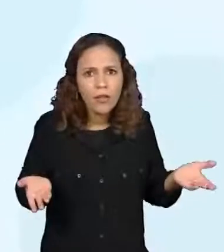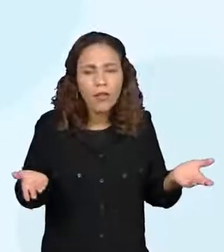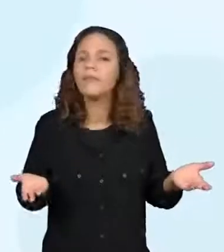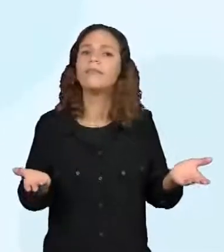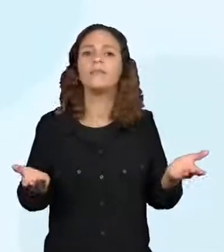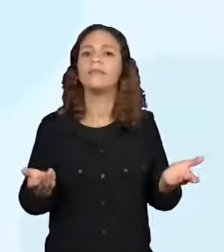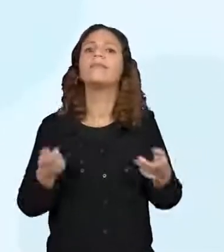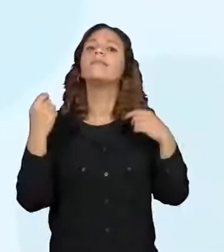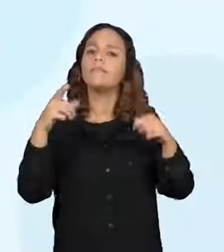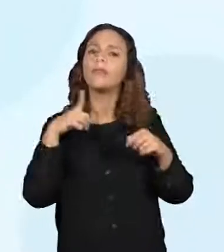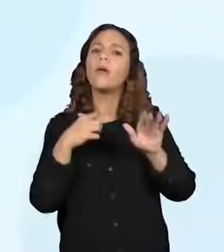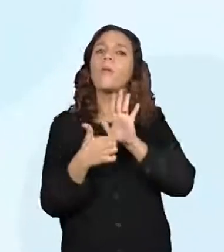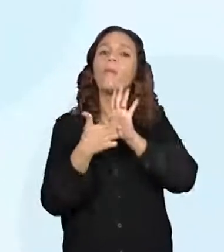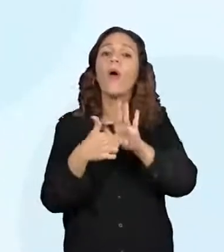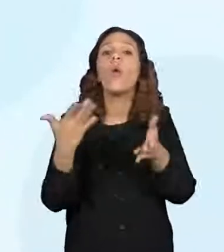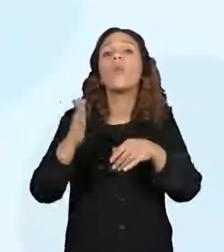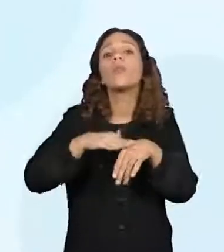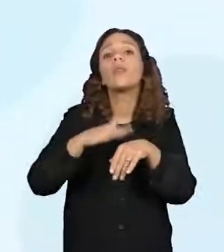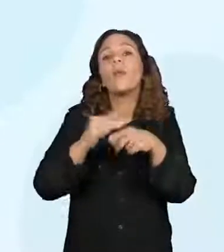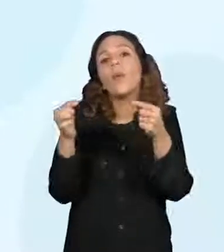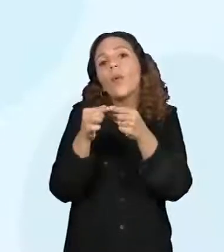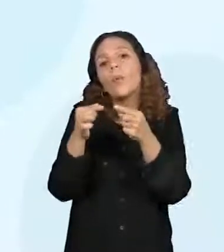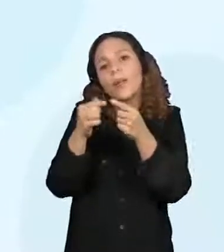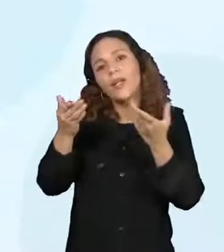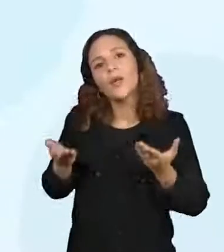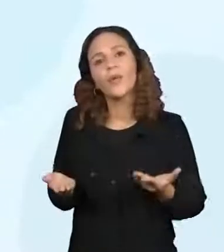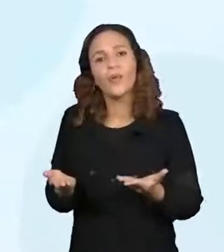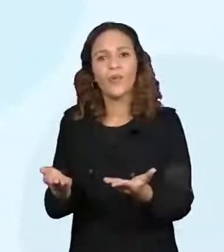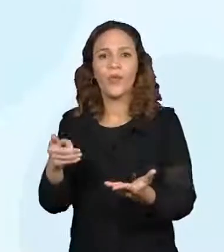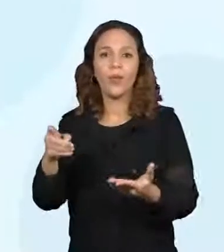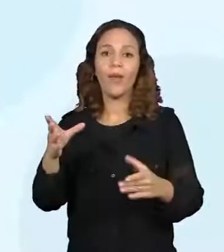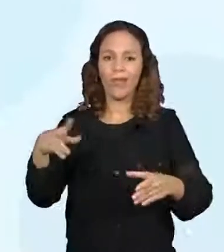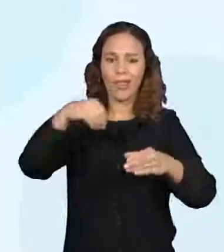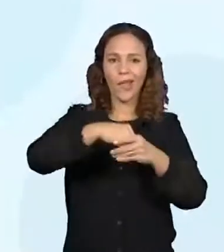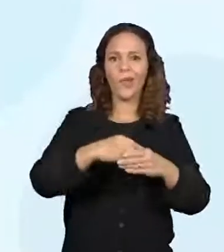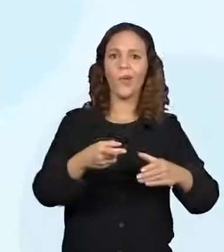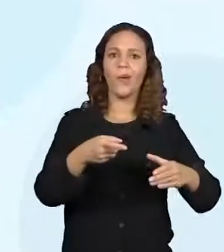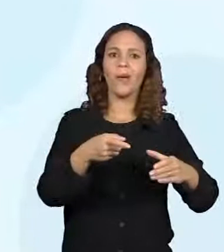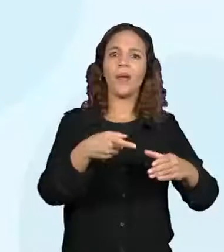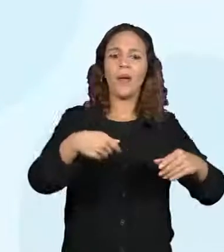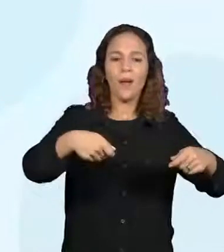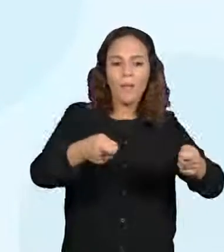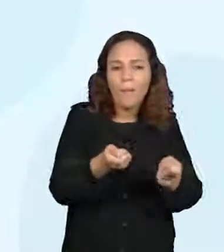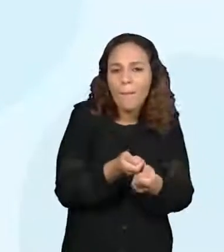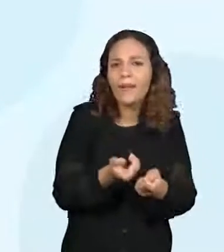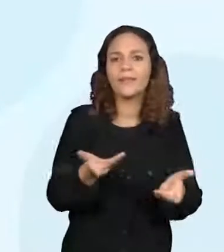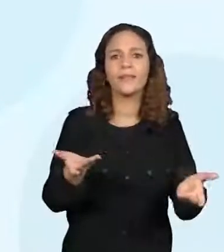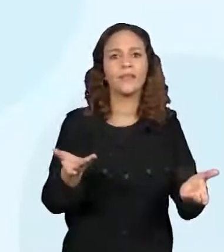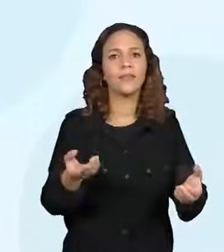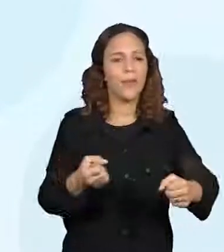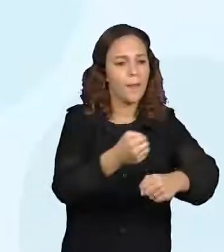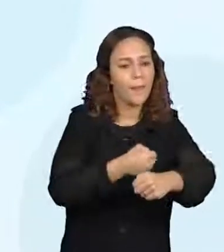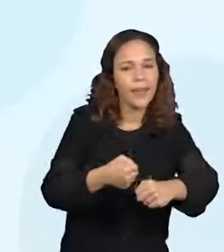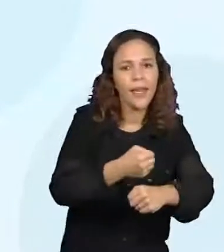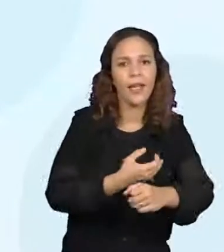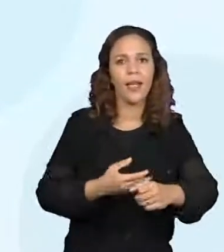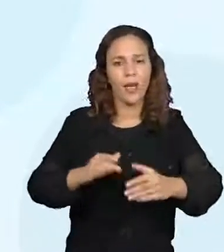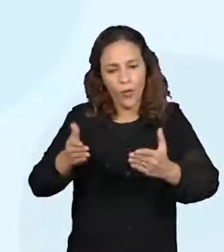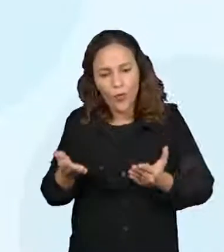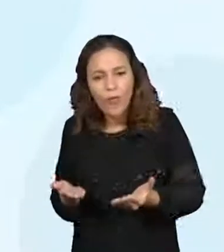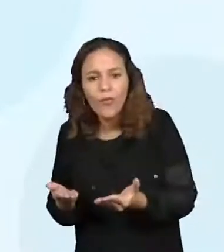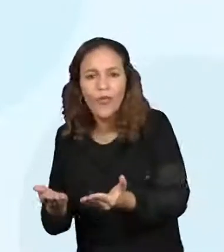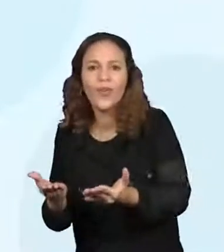vai trazer aí o tempo que tem que ficar ou na panela, ou no fogo, ou na geladeira. Então, essa parte é muito